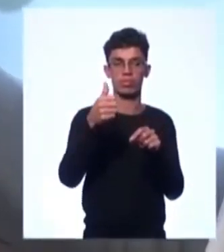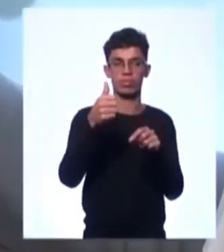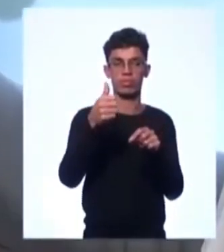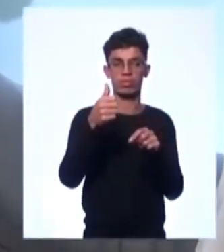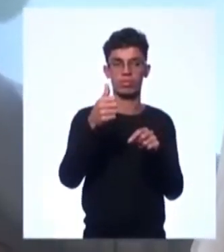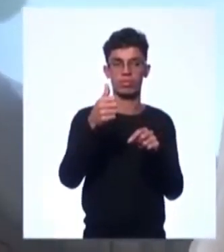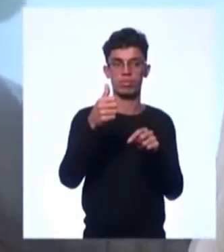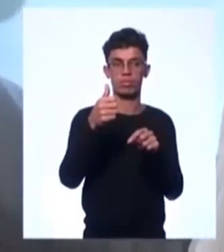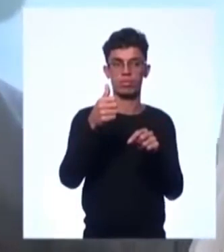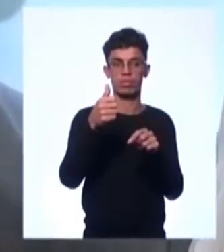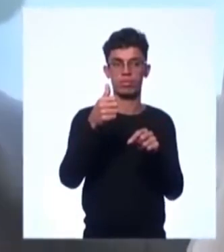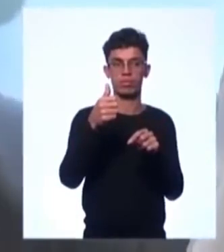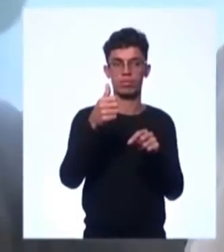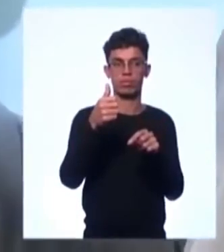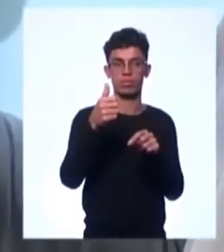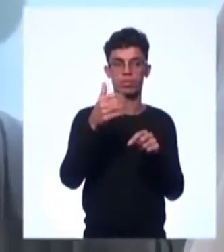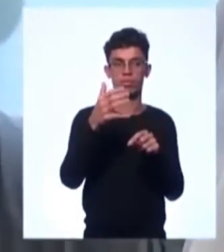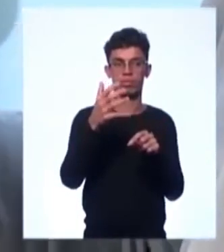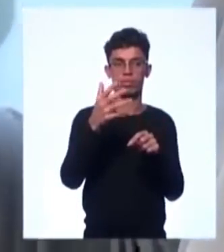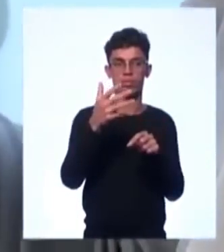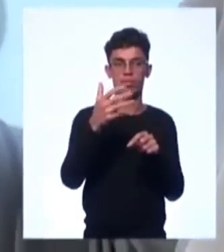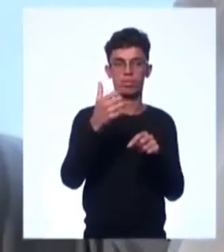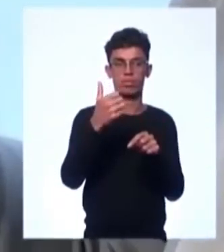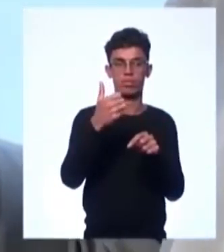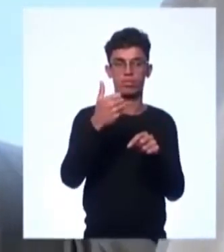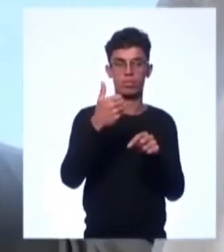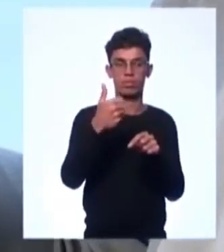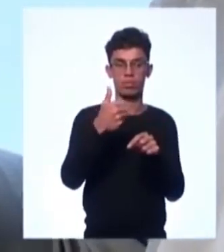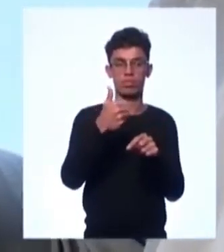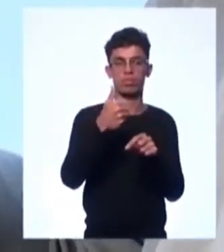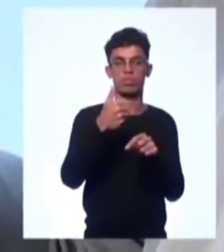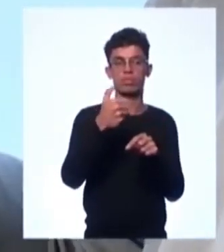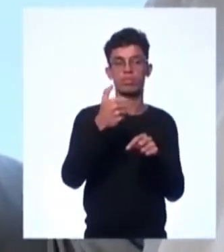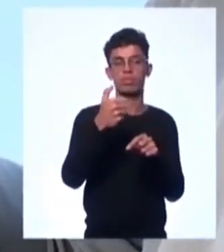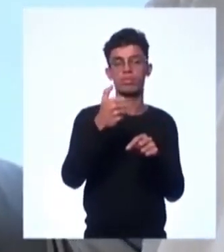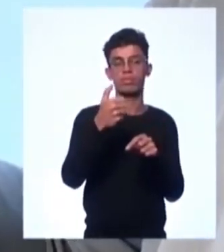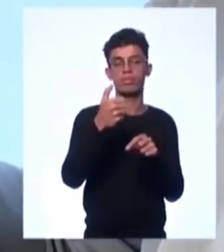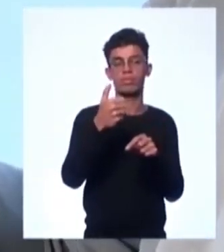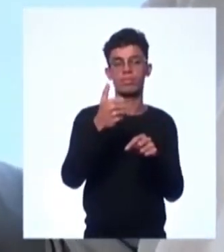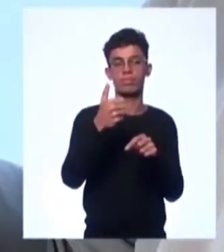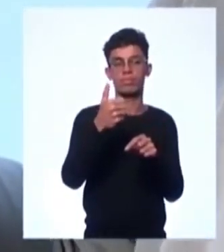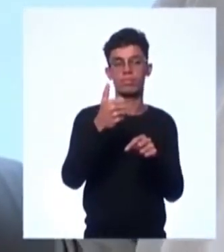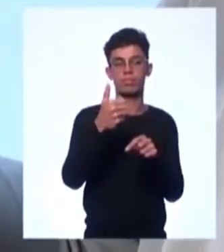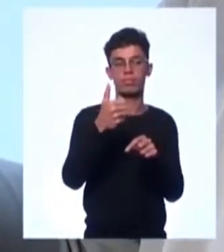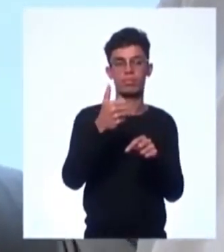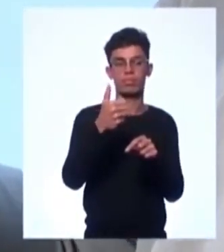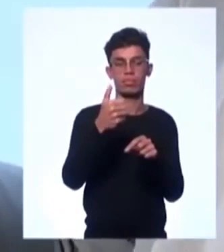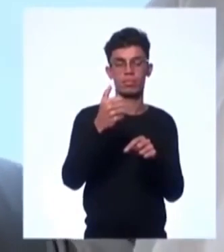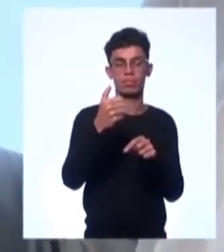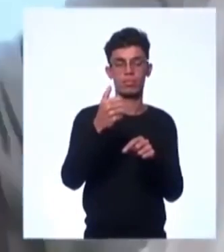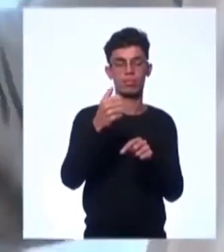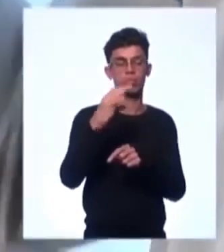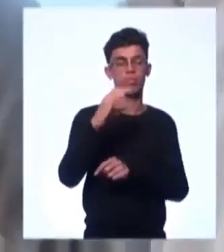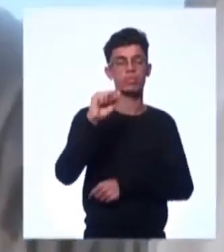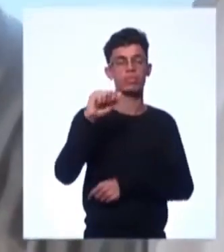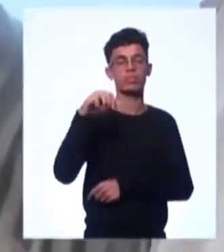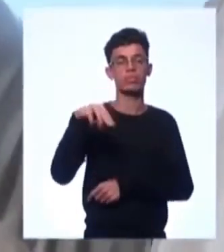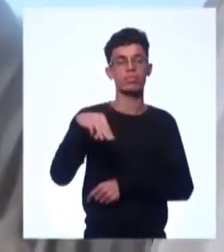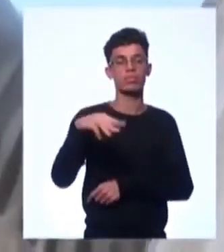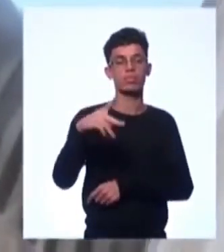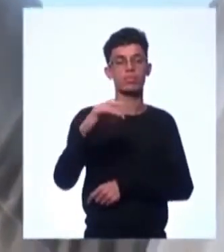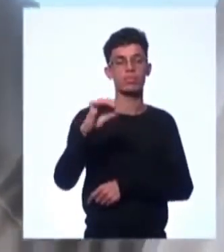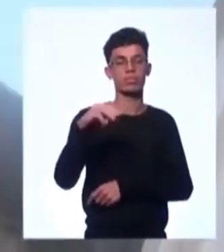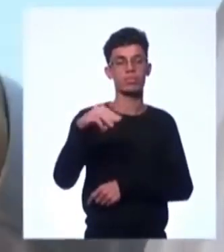elétrica. E aí, fechar a mão sobre o fio, lhe dá o sentido do campo magnético ao redor do fio,